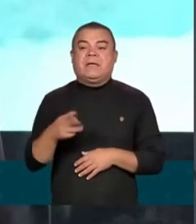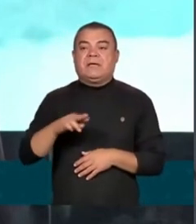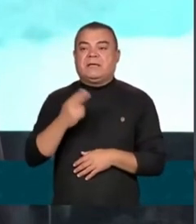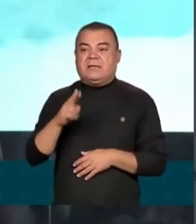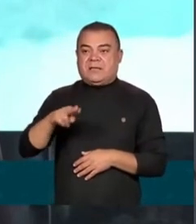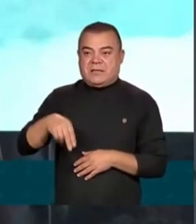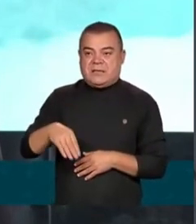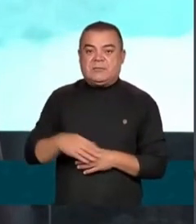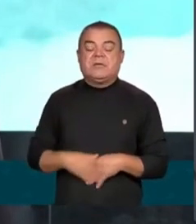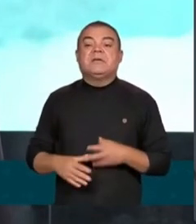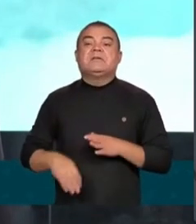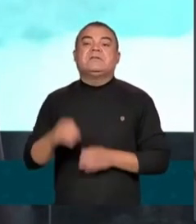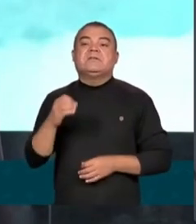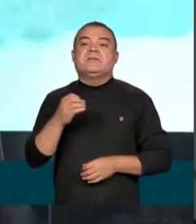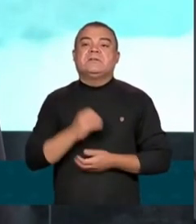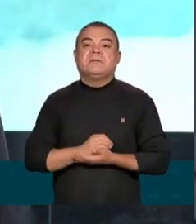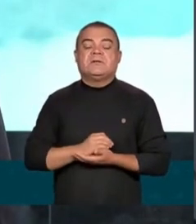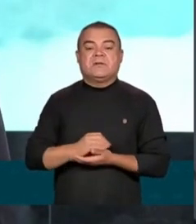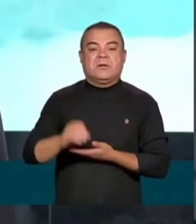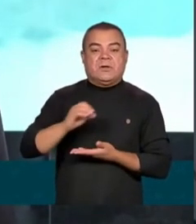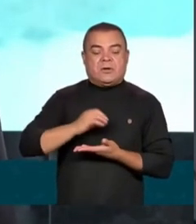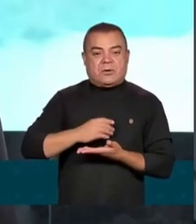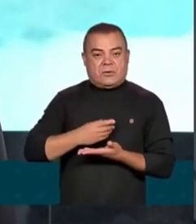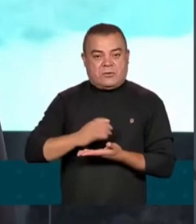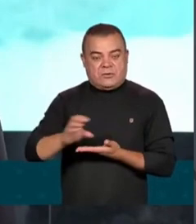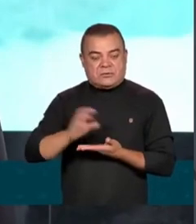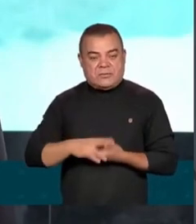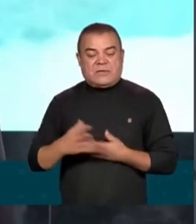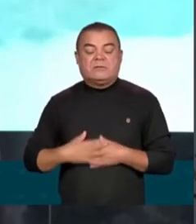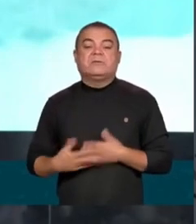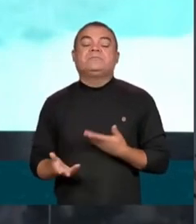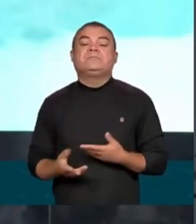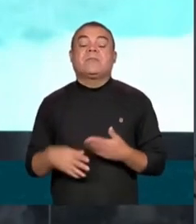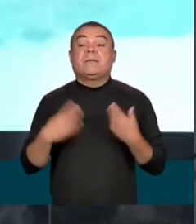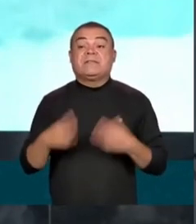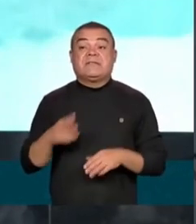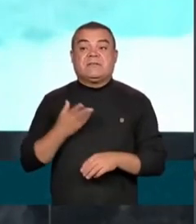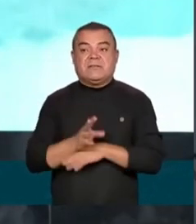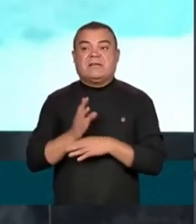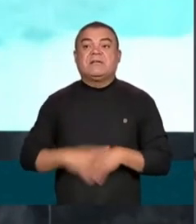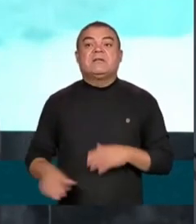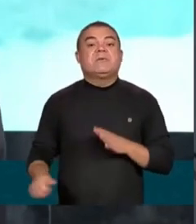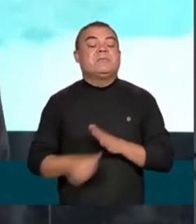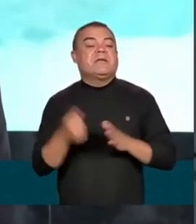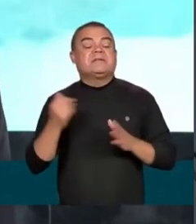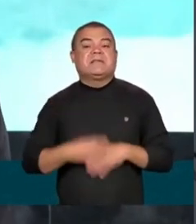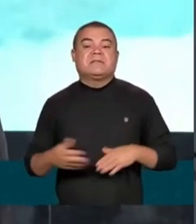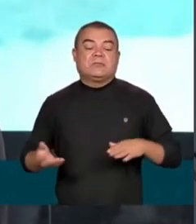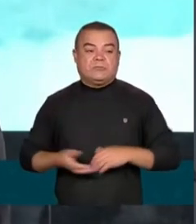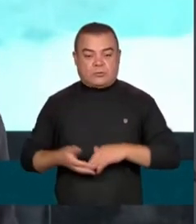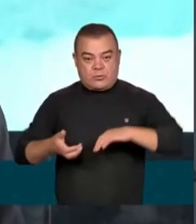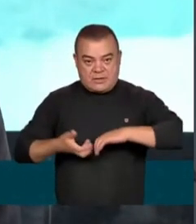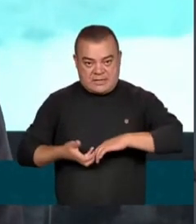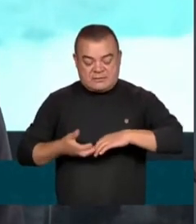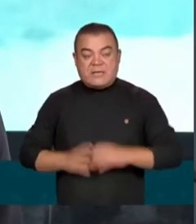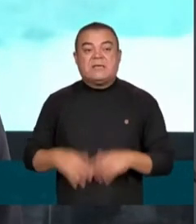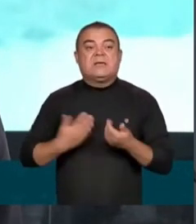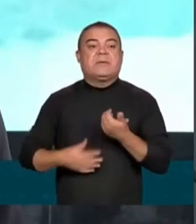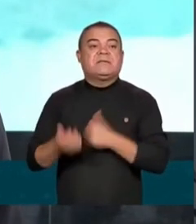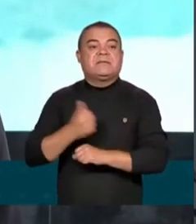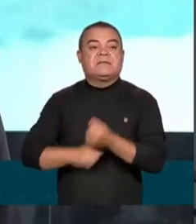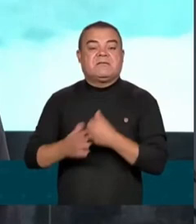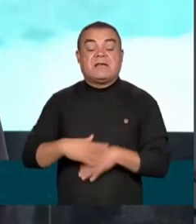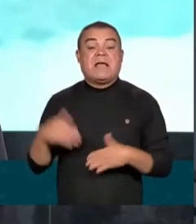remanejamento orçamentário deve ser votado em abril na primeira sessão do congresso além disso a primeira sessão do congresso deve analisar